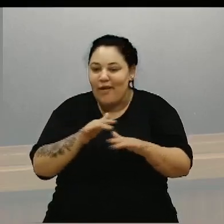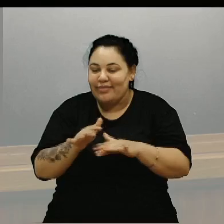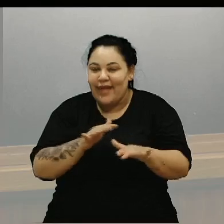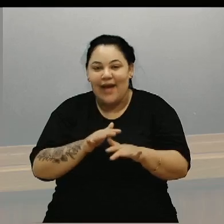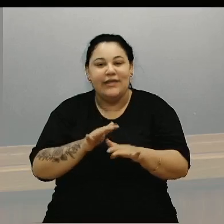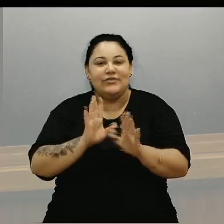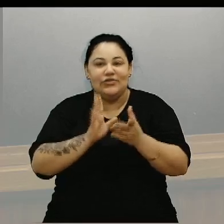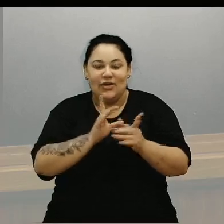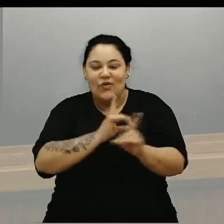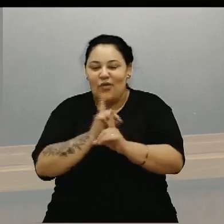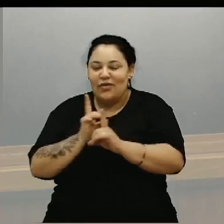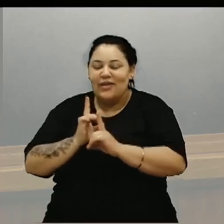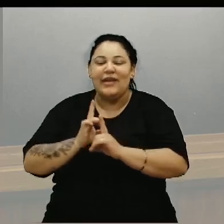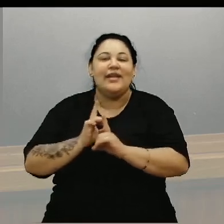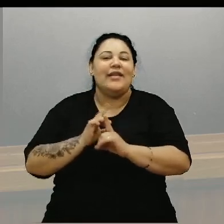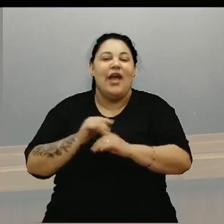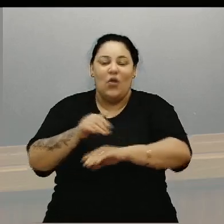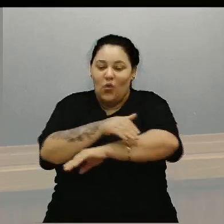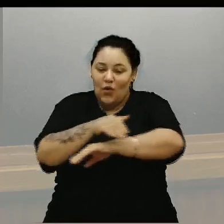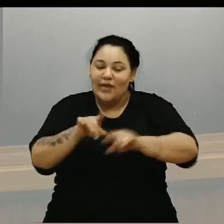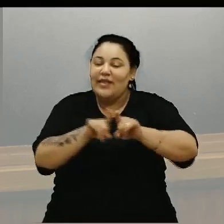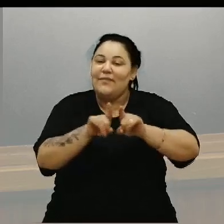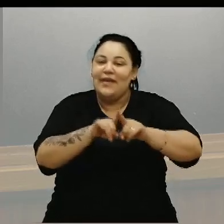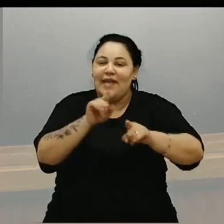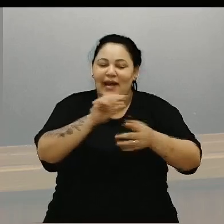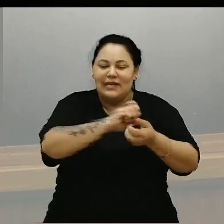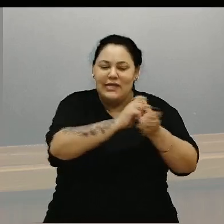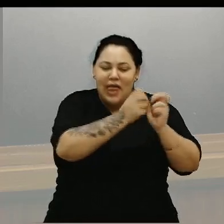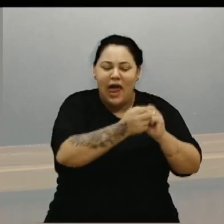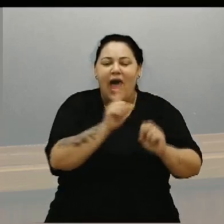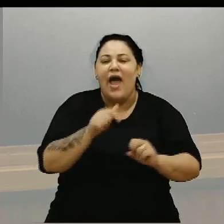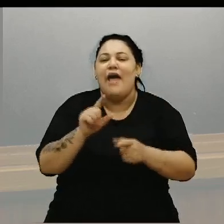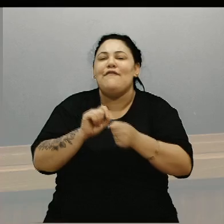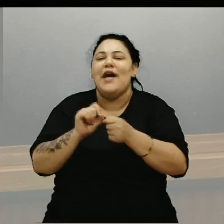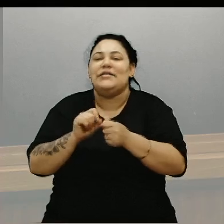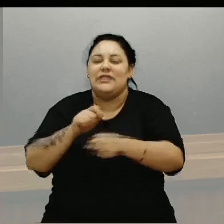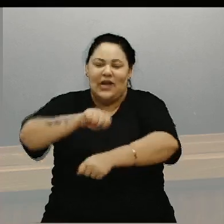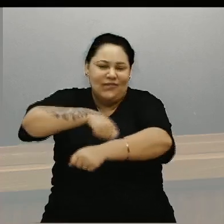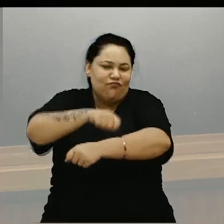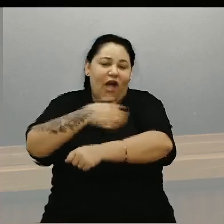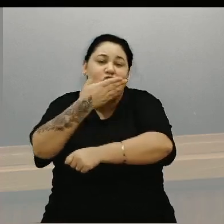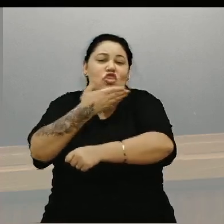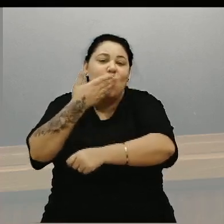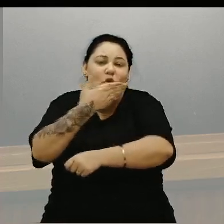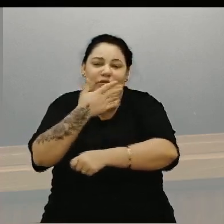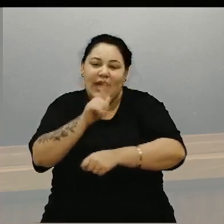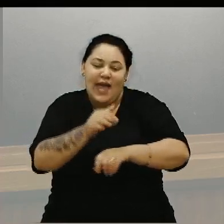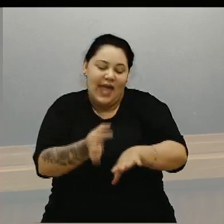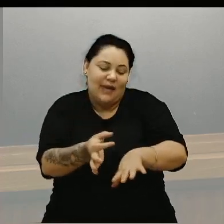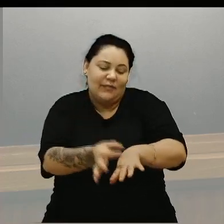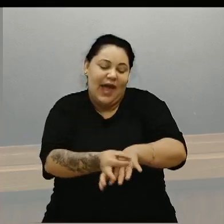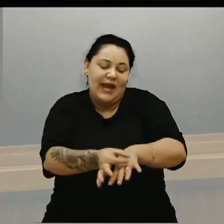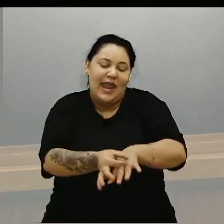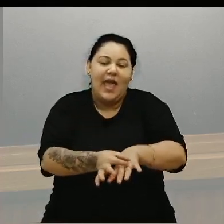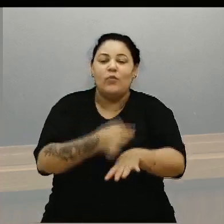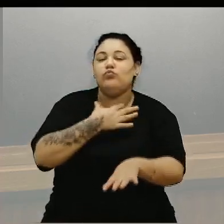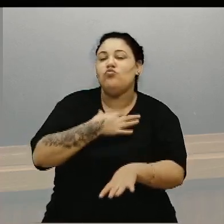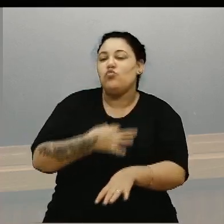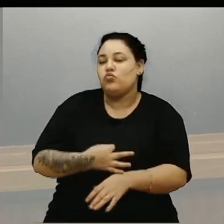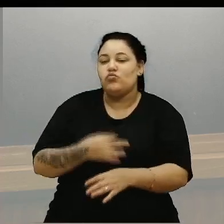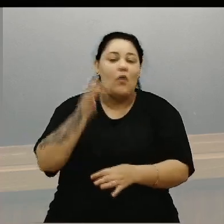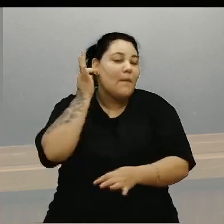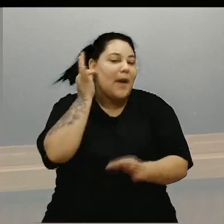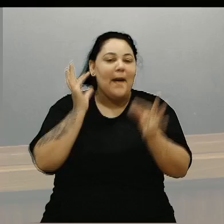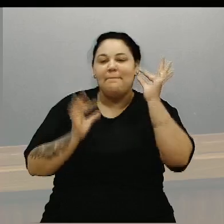é o artesanato, são doces, são bijuterias, tecidos. Essa